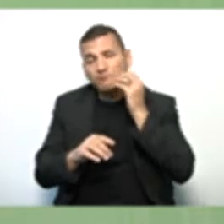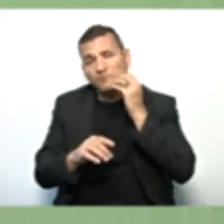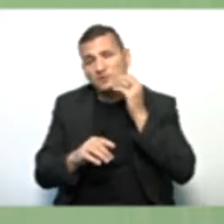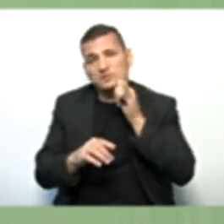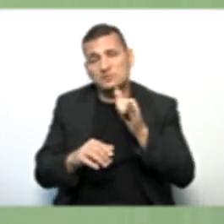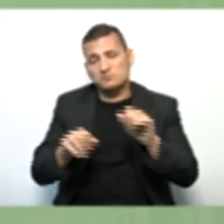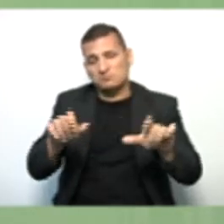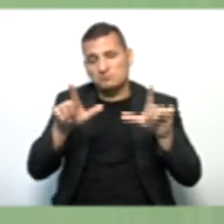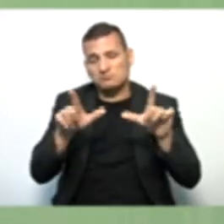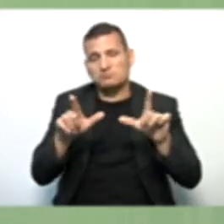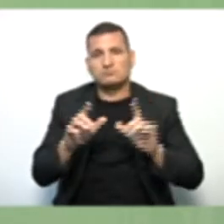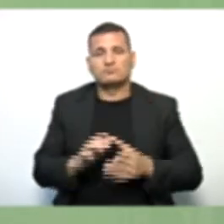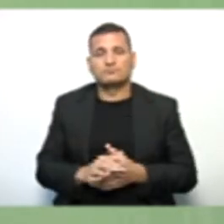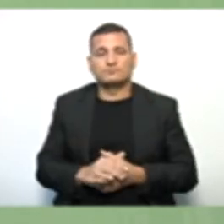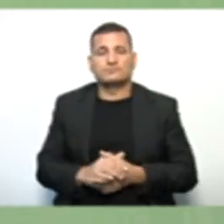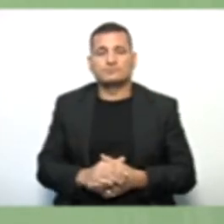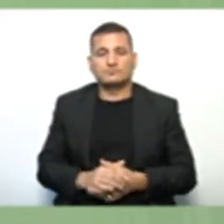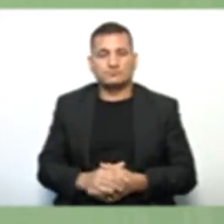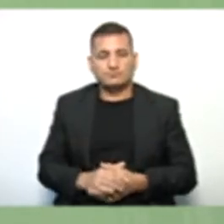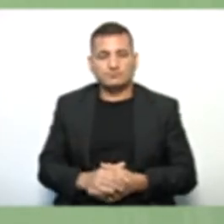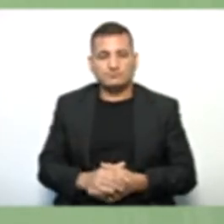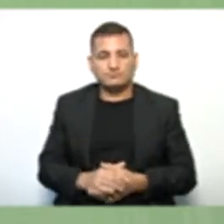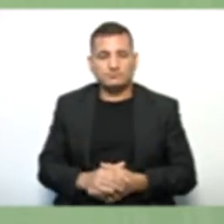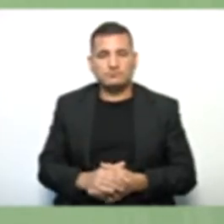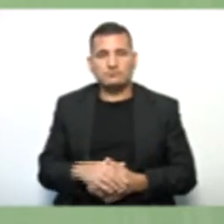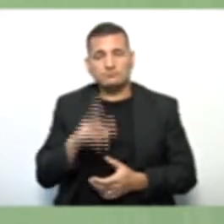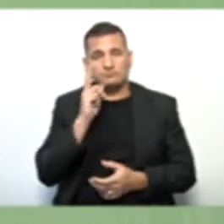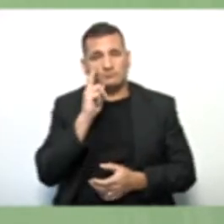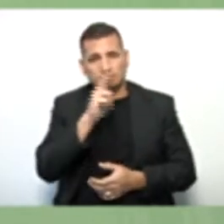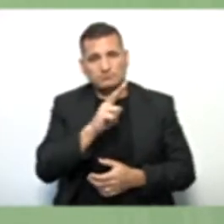Tá bom? Sem nenhum problema. Olha aqui,